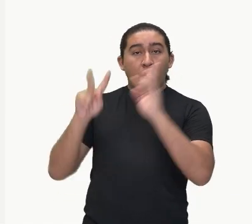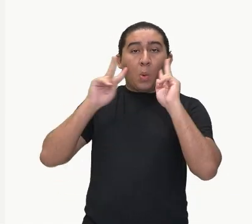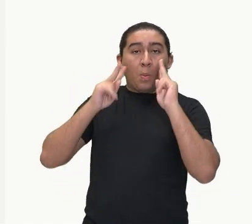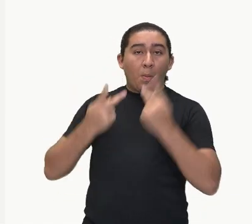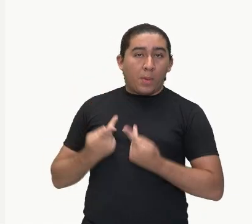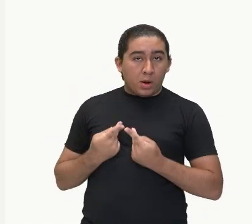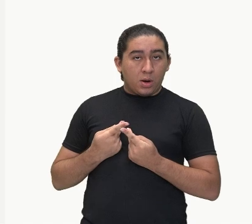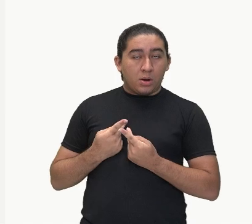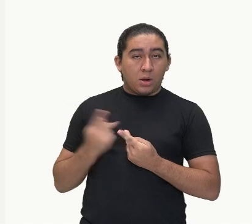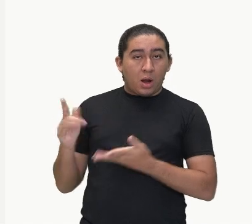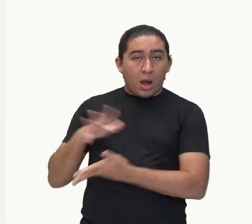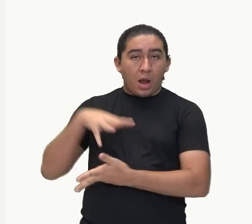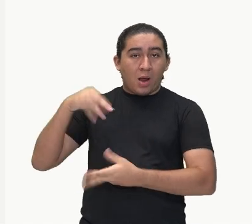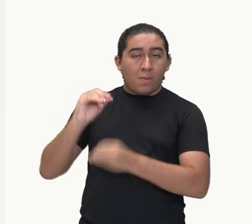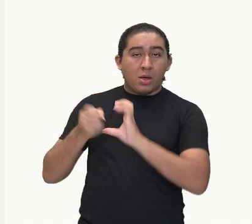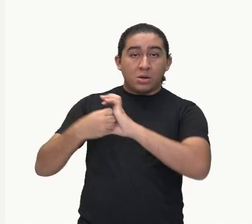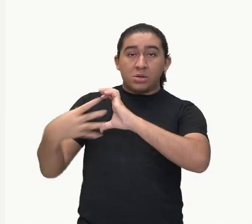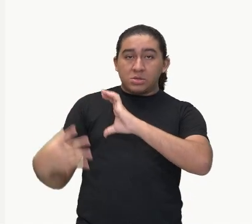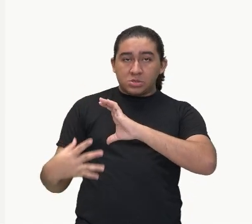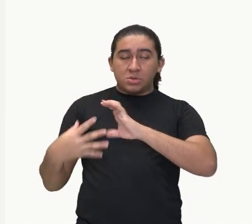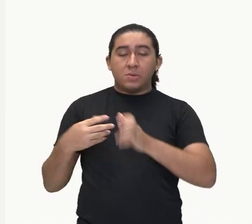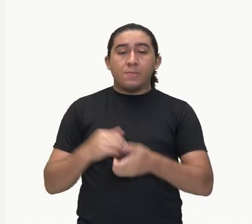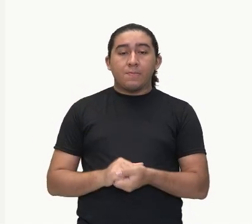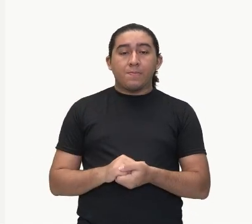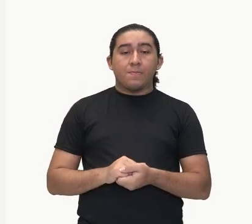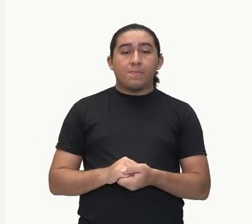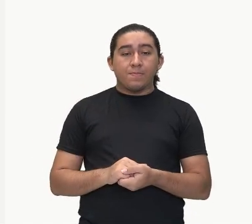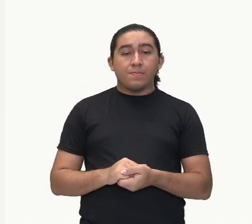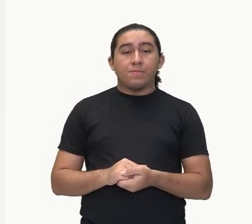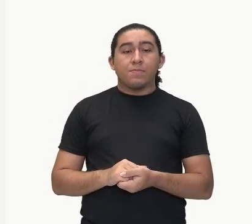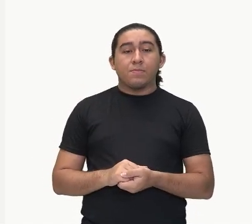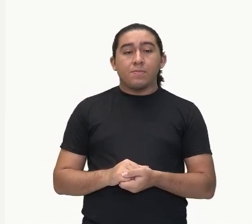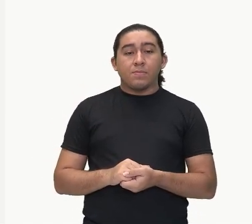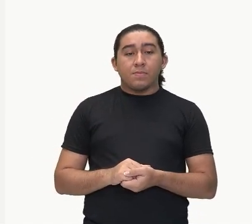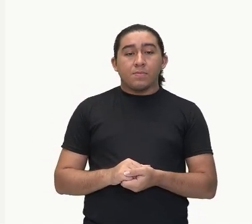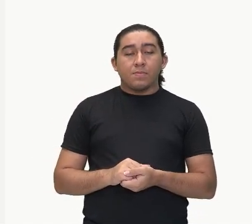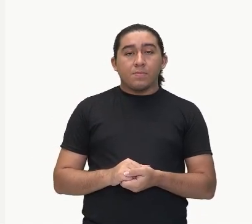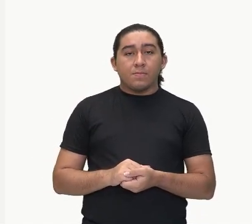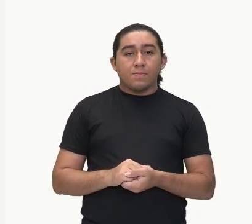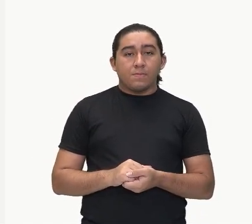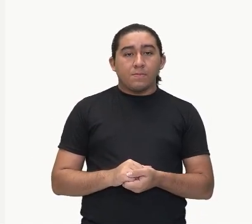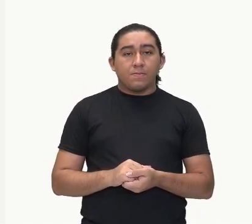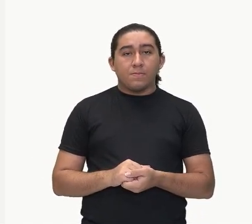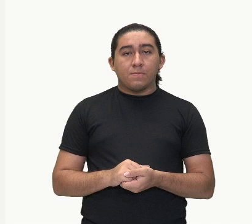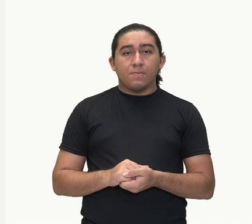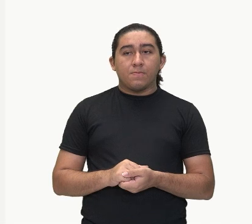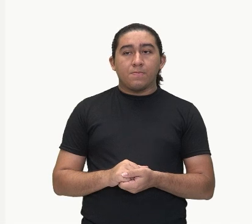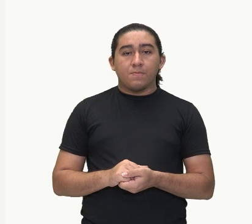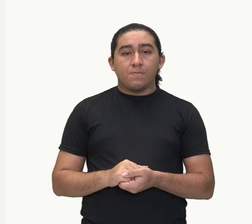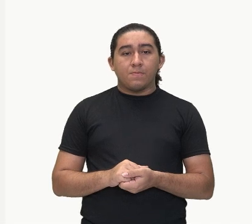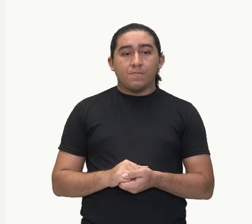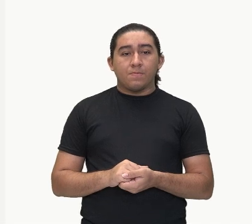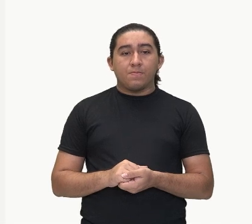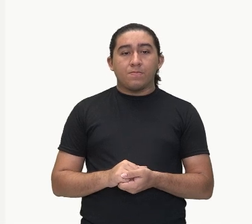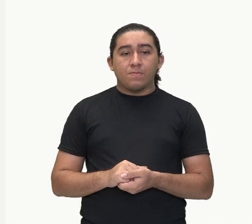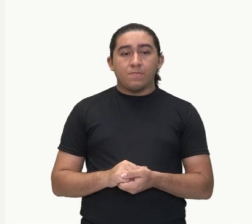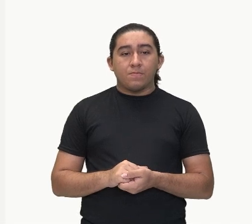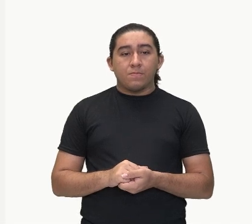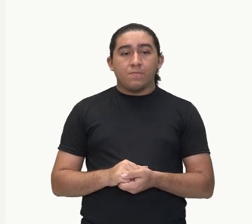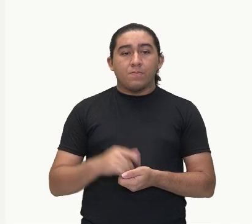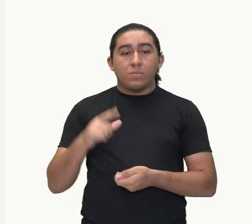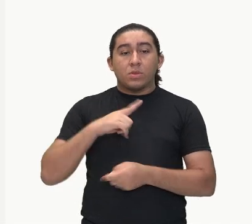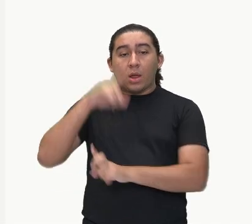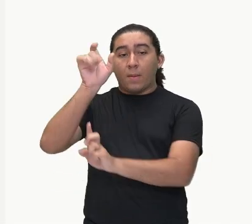humana. Então, a gente vai encontrar muitos personagens, né, e que o autor